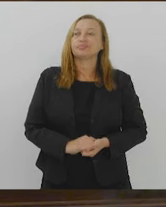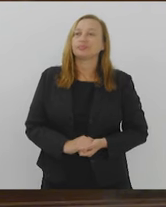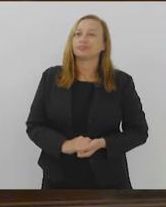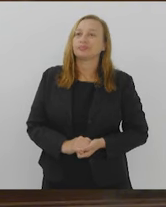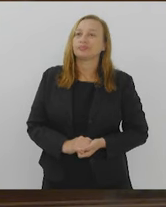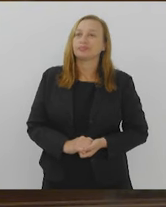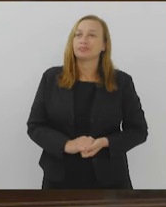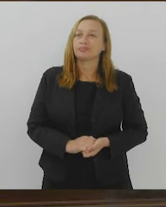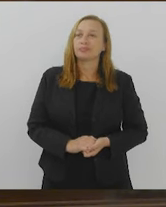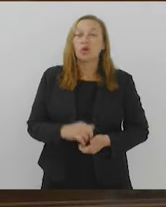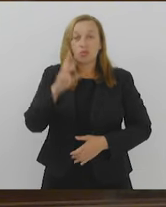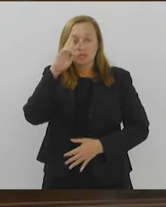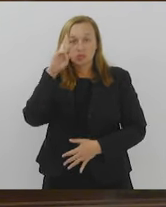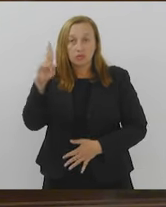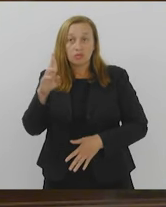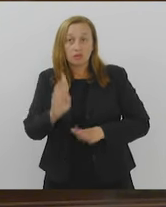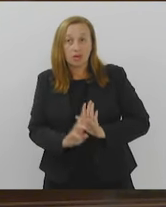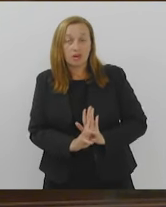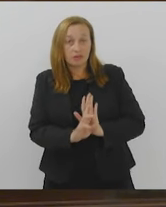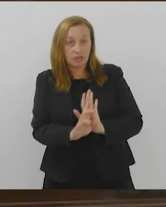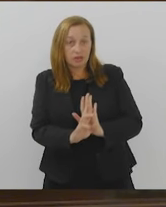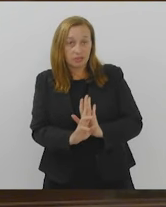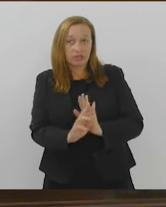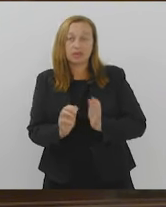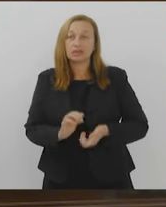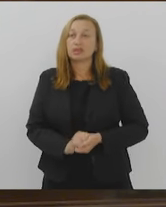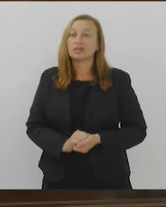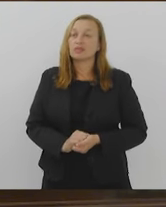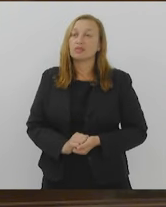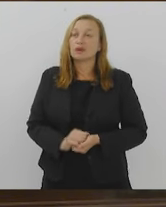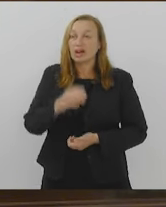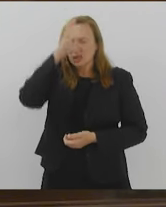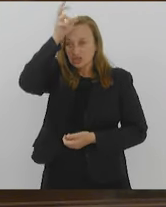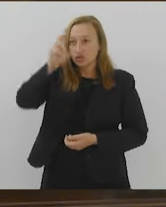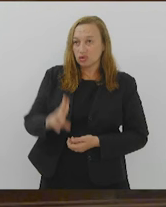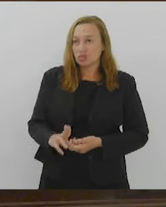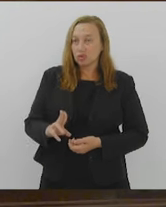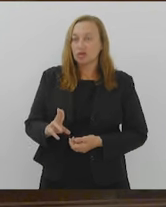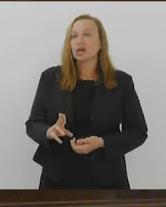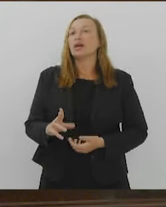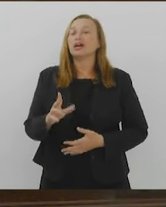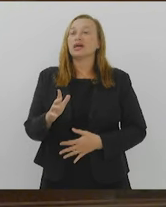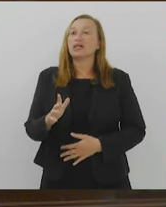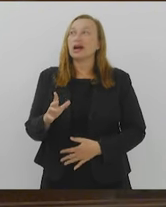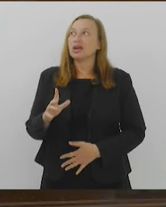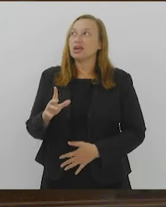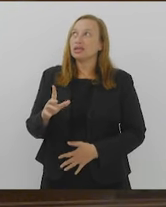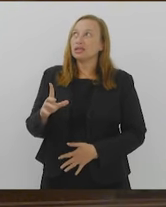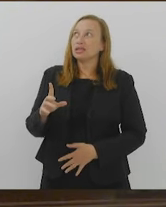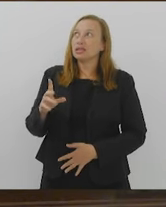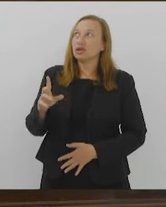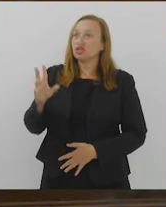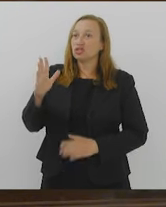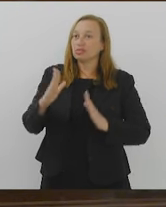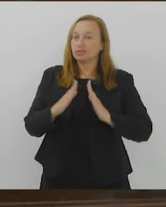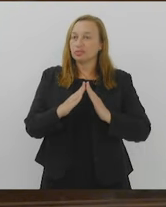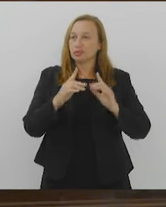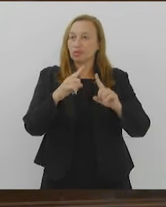O senhor fez uma referência à Tia Ju, que é da Igreja Universal, mas